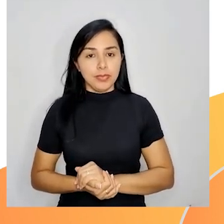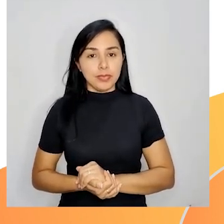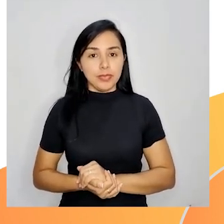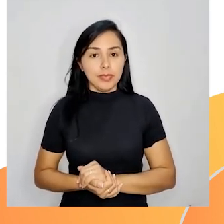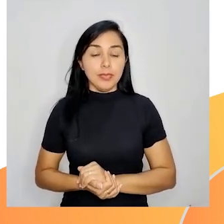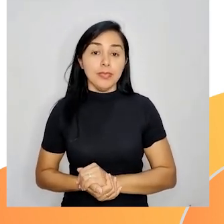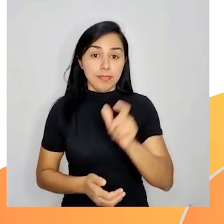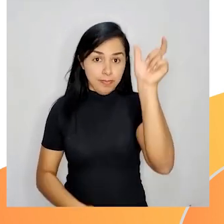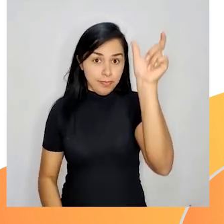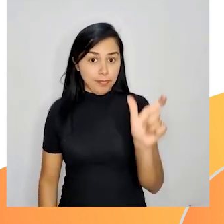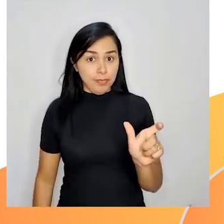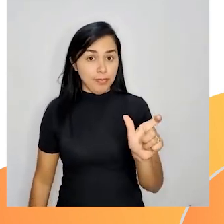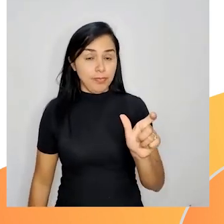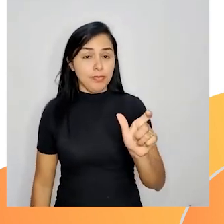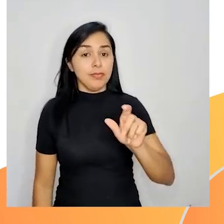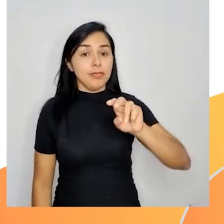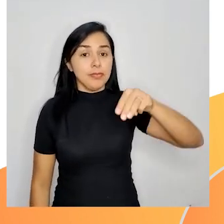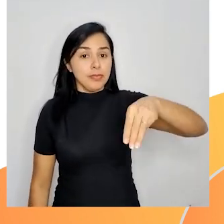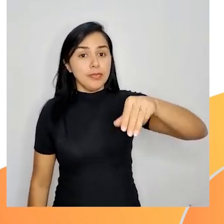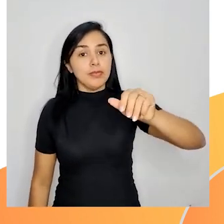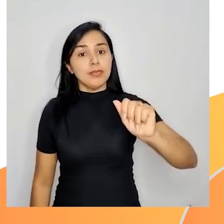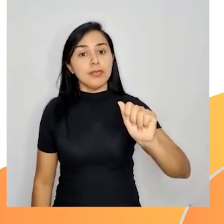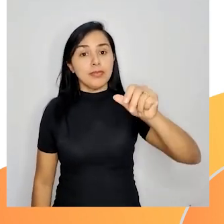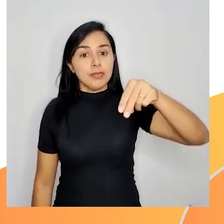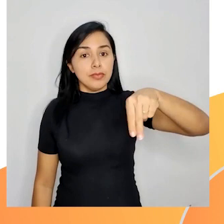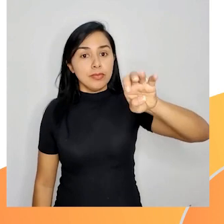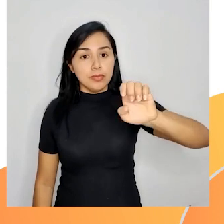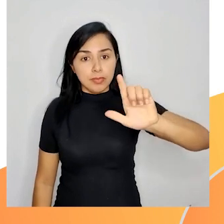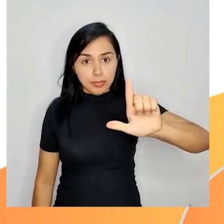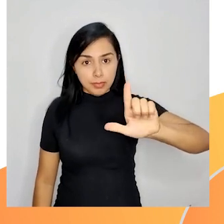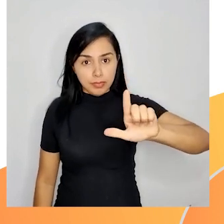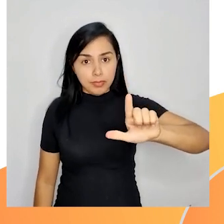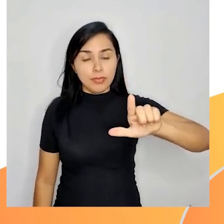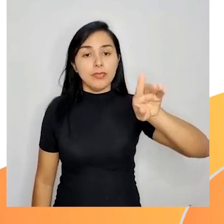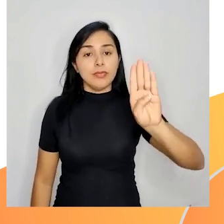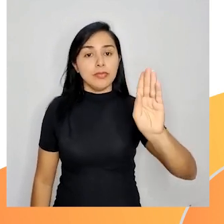Manuel Bandeira. Manuel Bandeira,